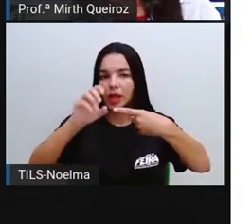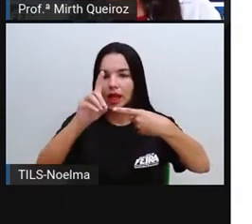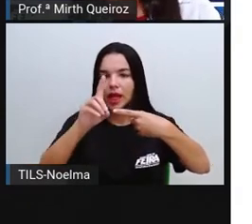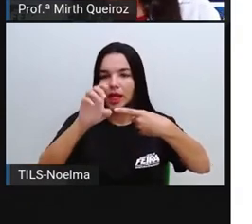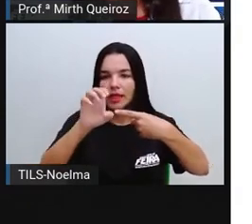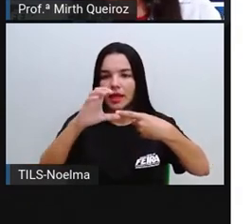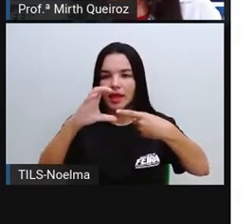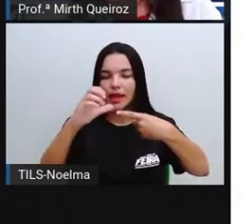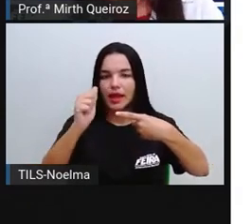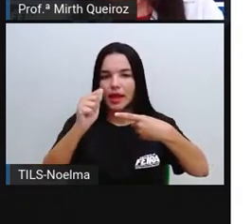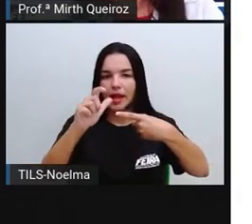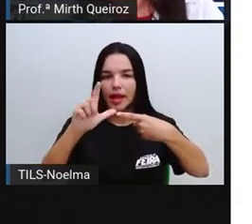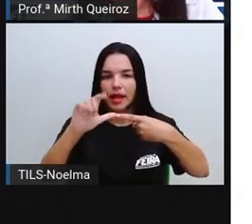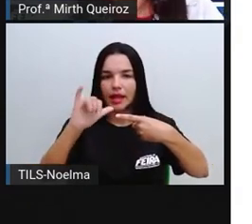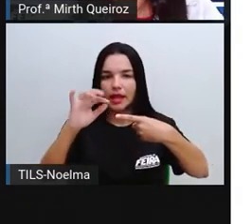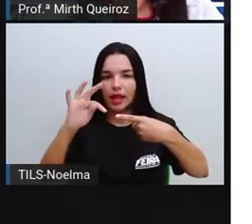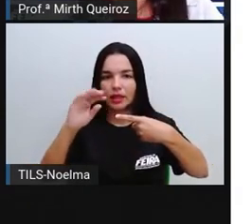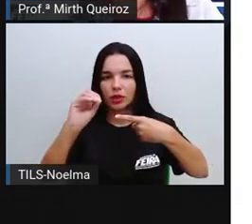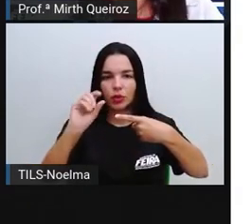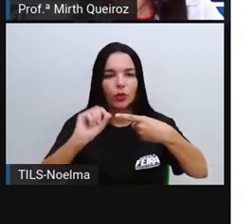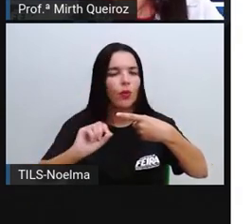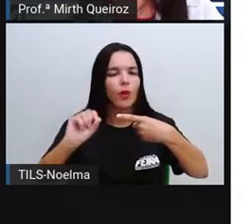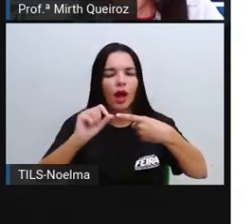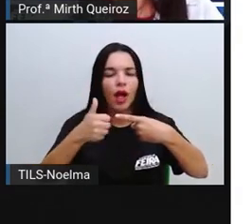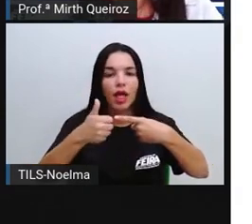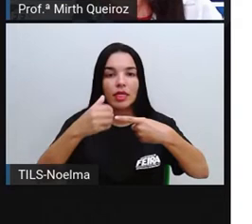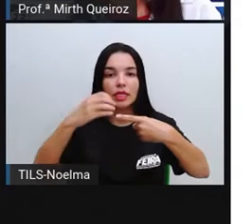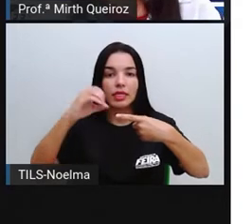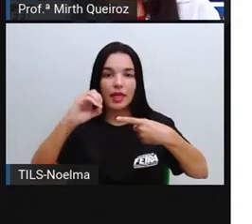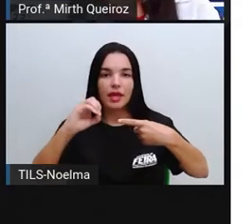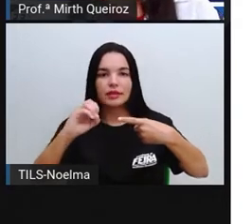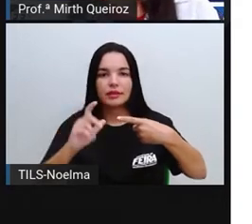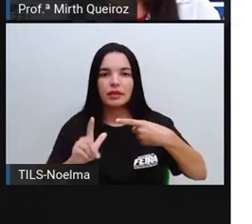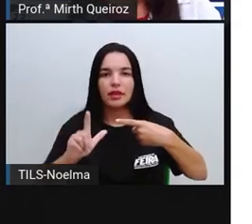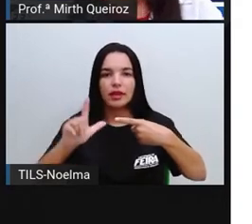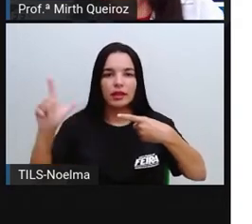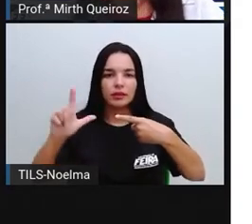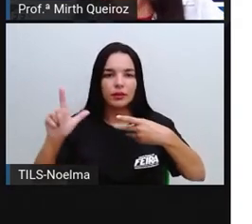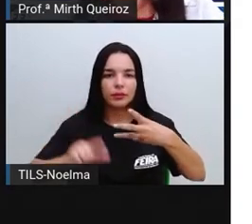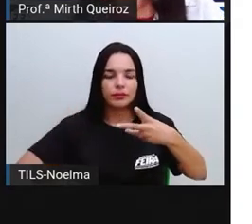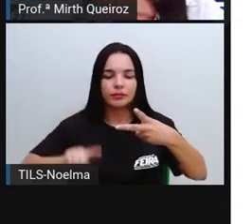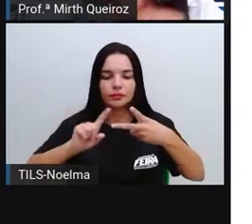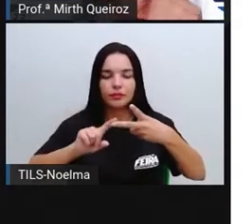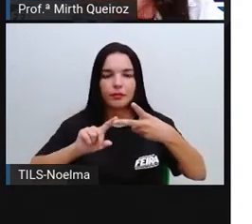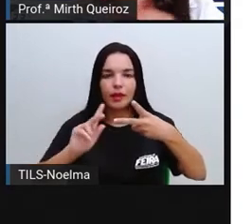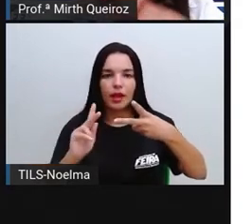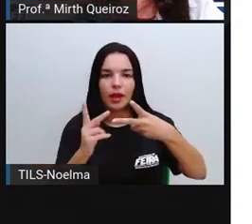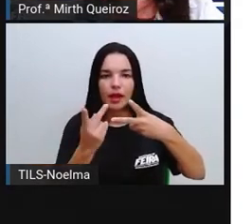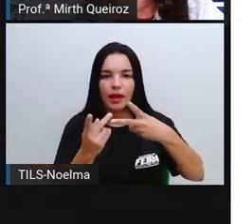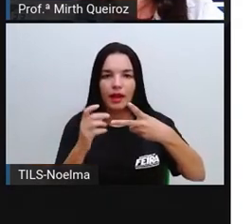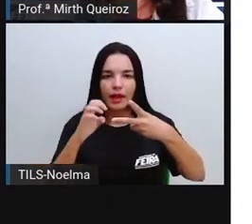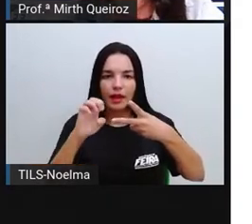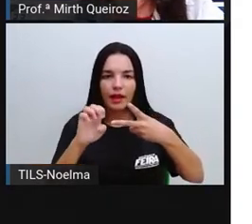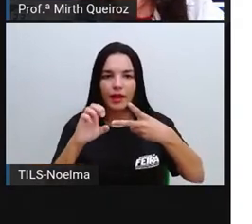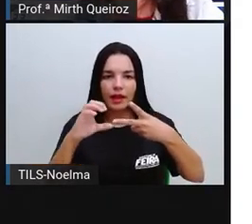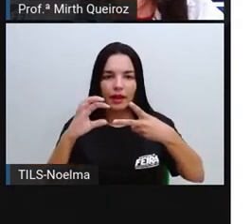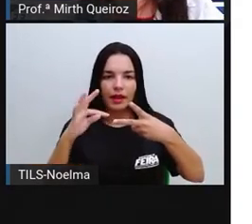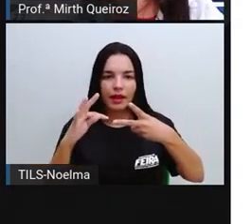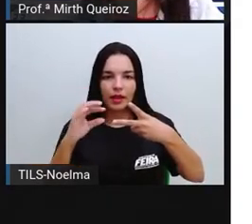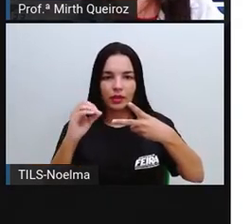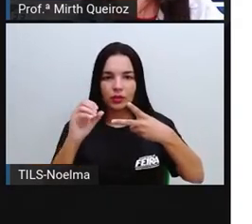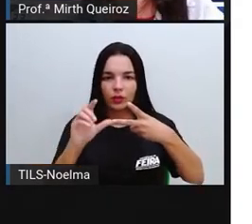100 litros 1 kg L equivale a 1000 litros que são os múltiplos são aqueles que são superiores